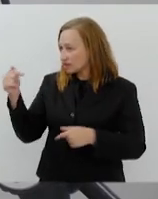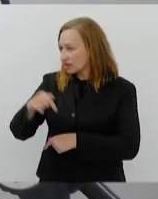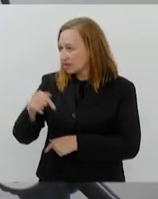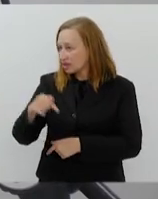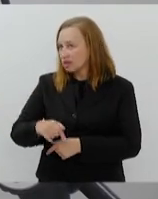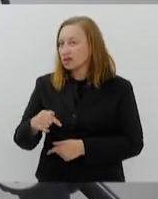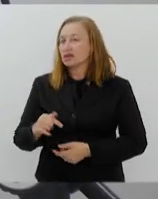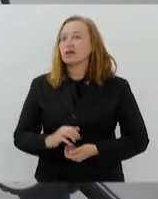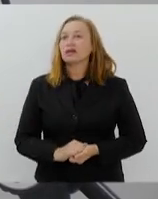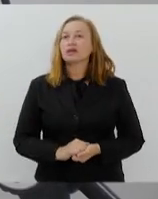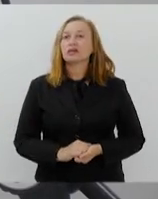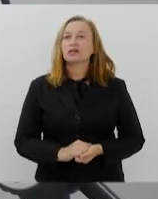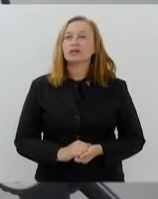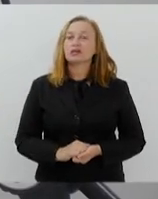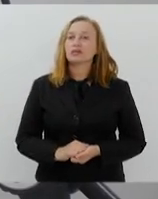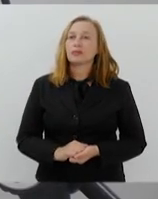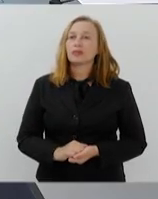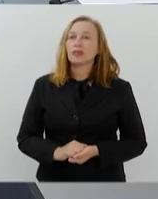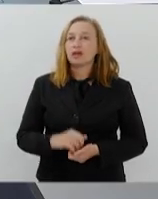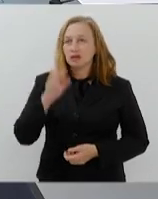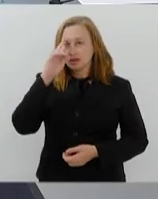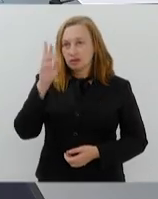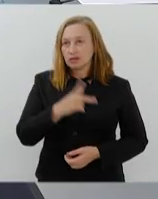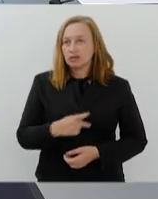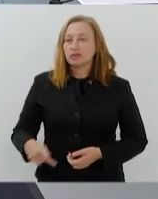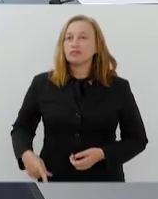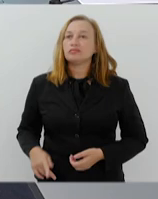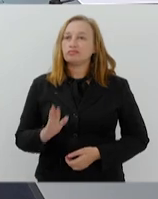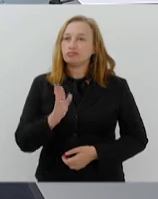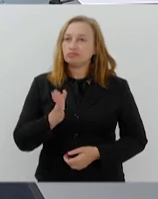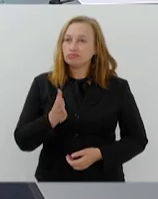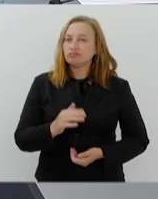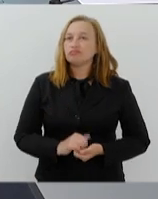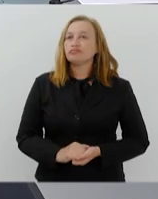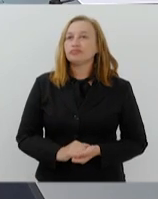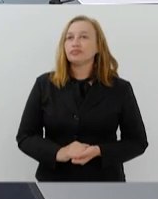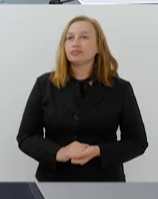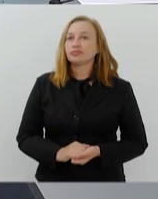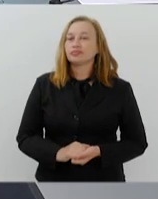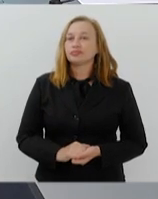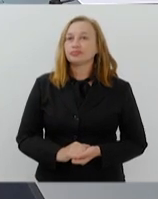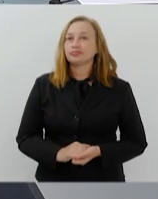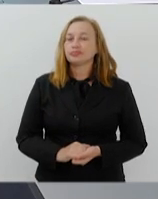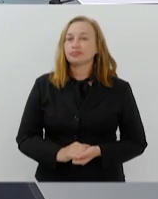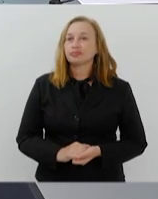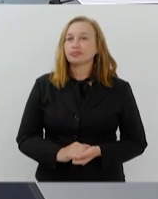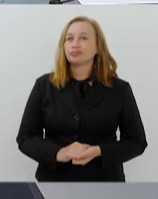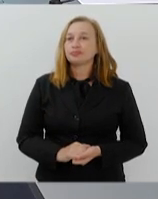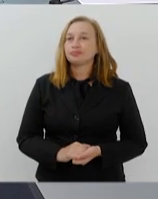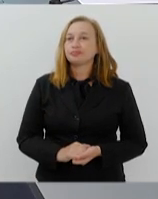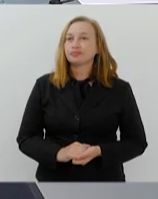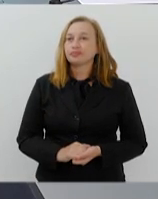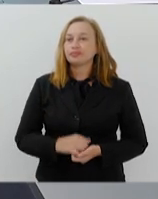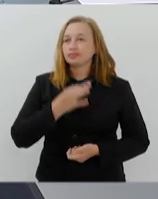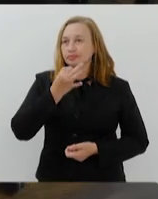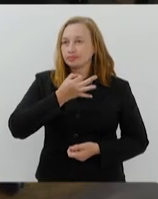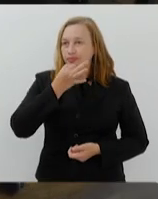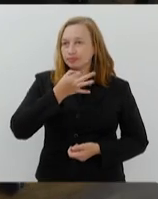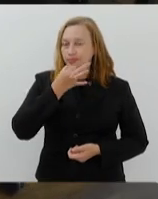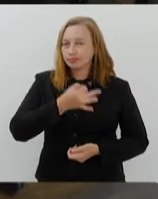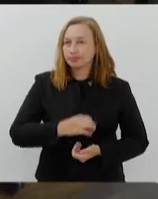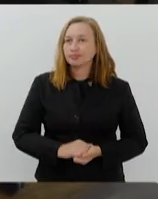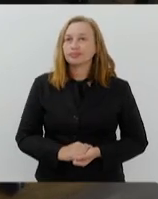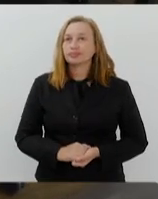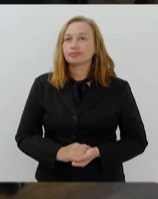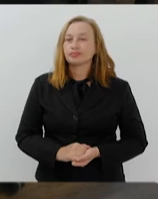a depoente presidente eu já tinha que me colocado colocado meu posicionamento em relação né